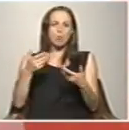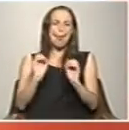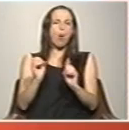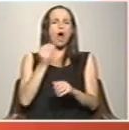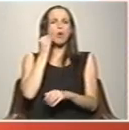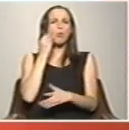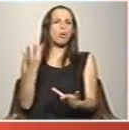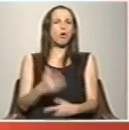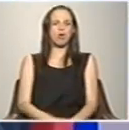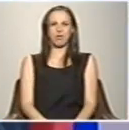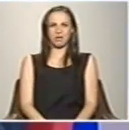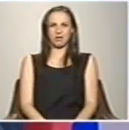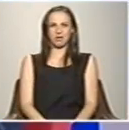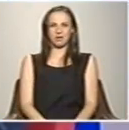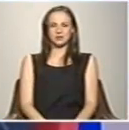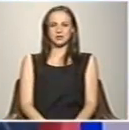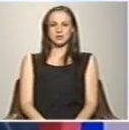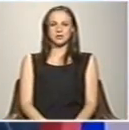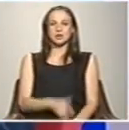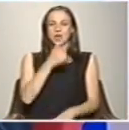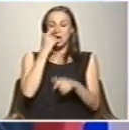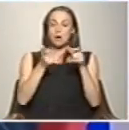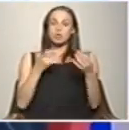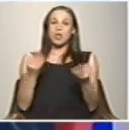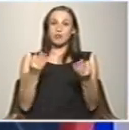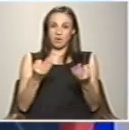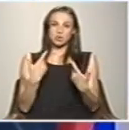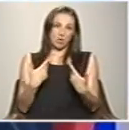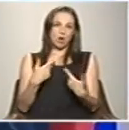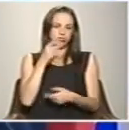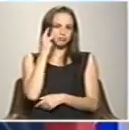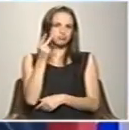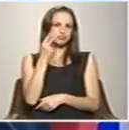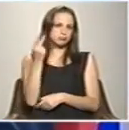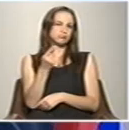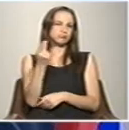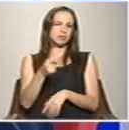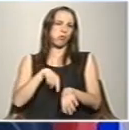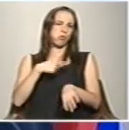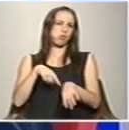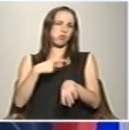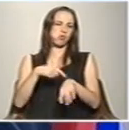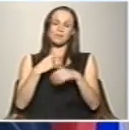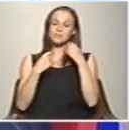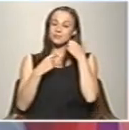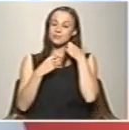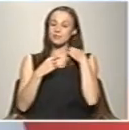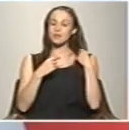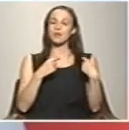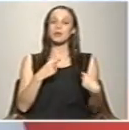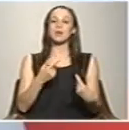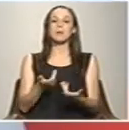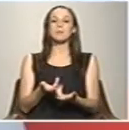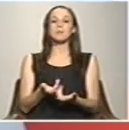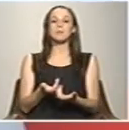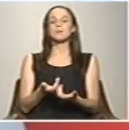Pois, quer dizer, as pessoas de facto hoje vivem mais tempo. Não é? Agora, quem vive mais tempo é que é a questão curiosa, não é? Porque